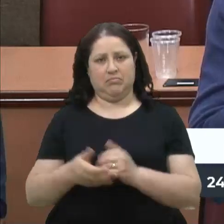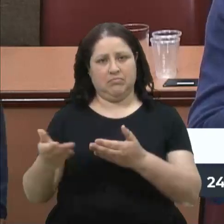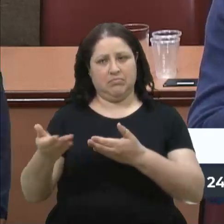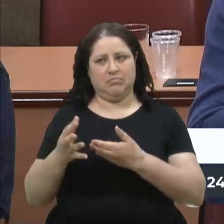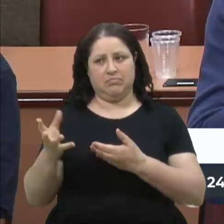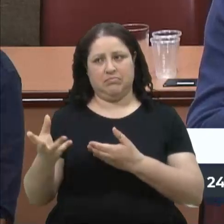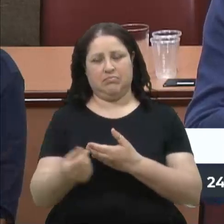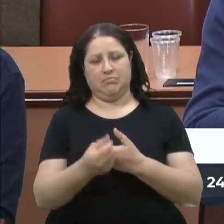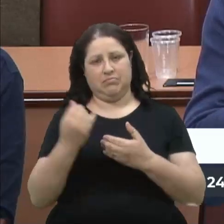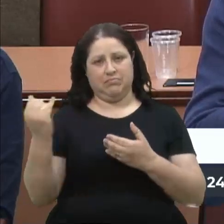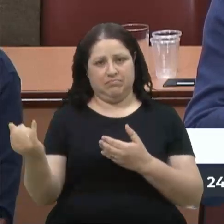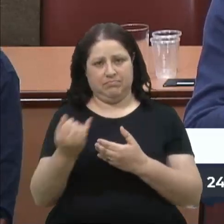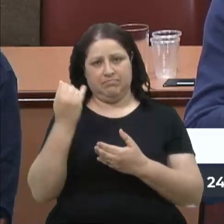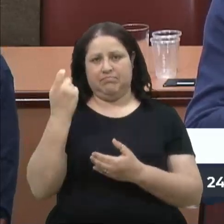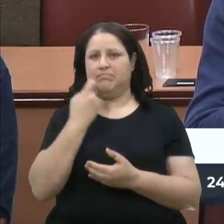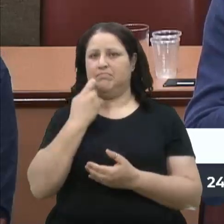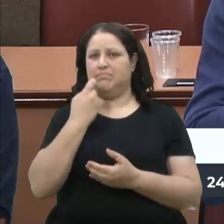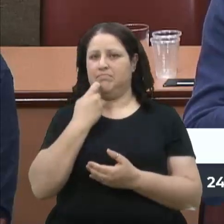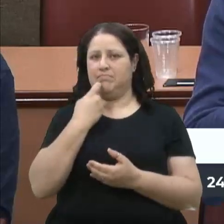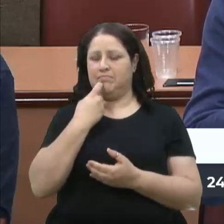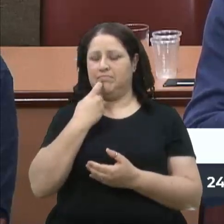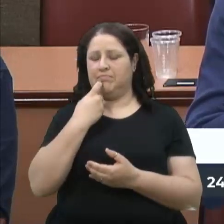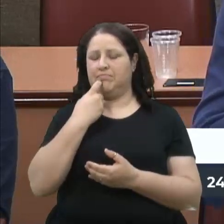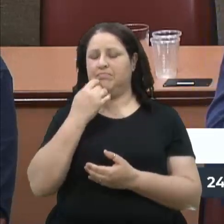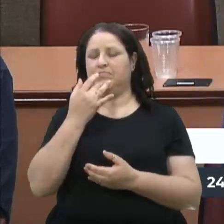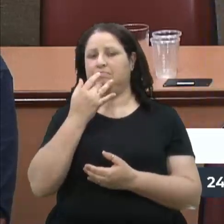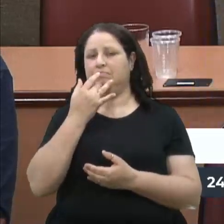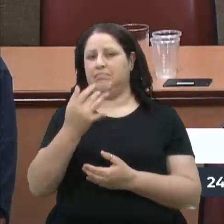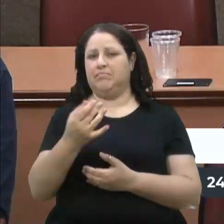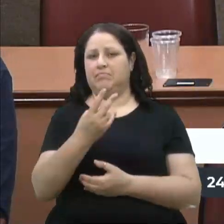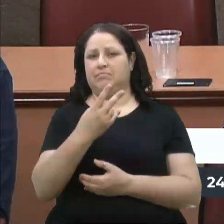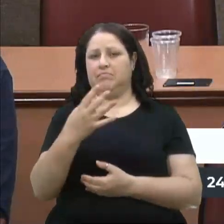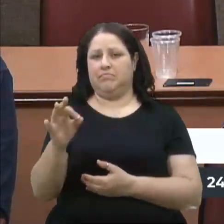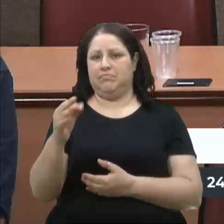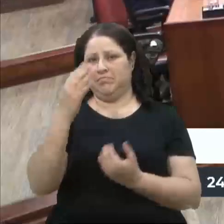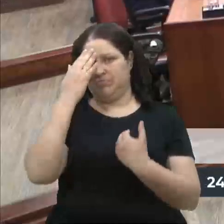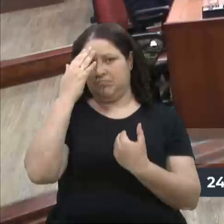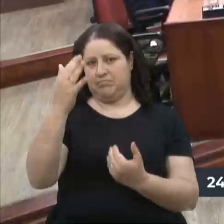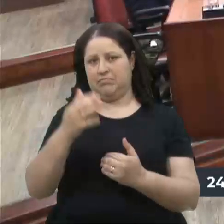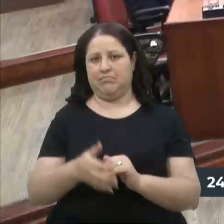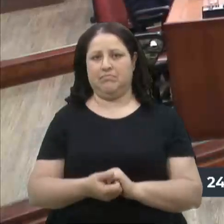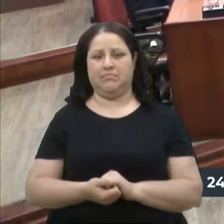façam presente na sexta-feira às 14 horas era isso muito bem